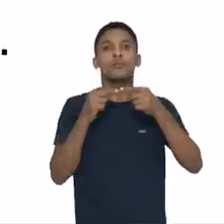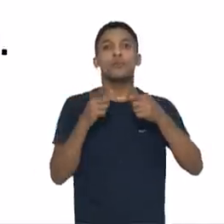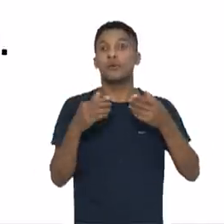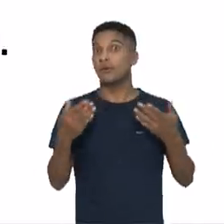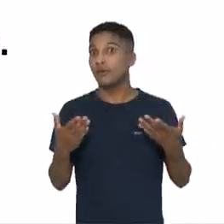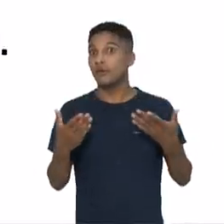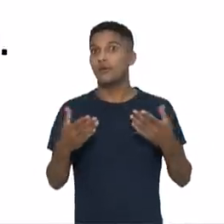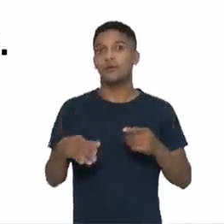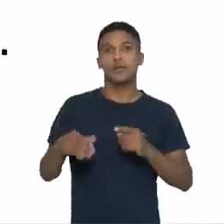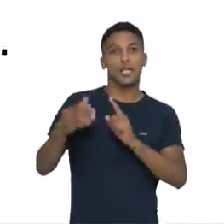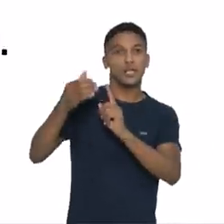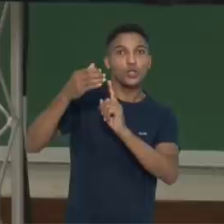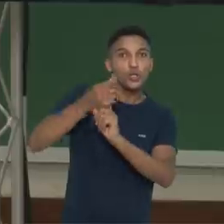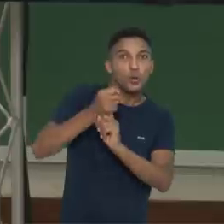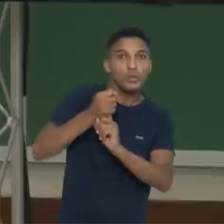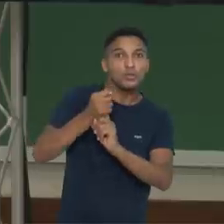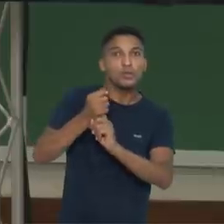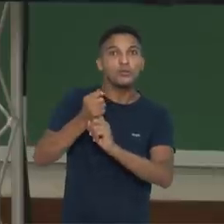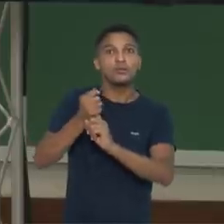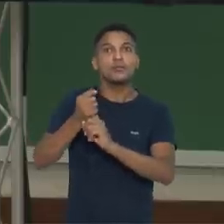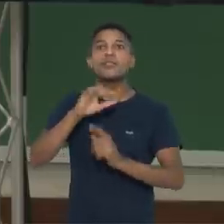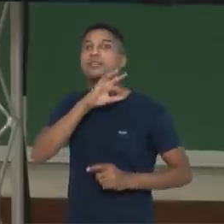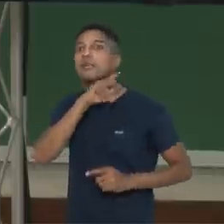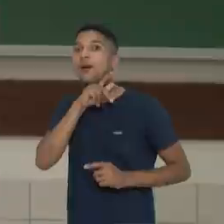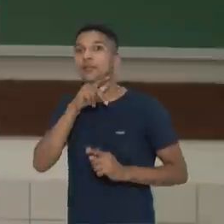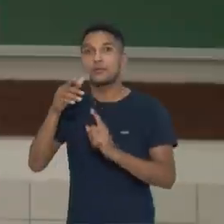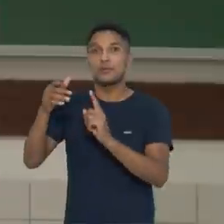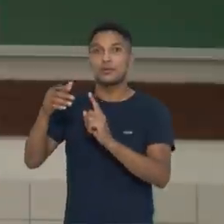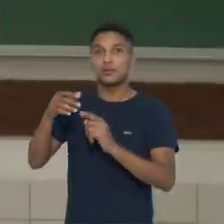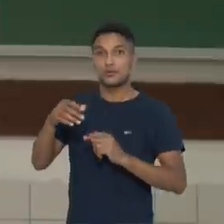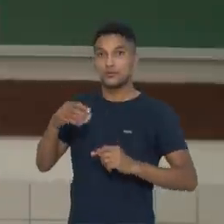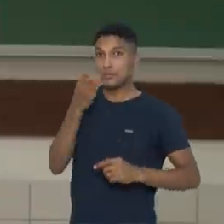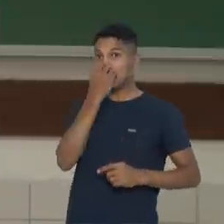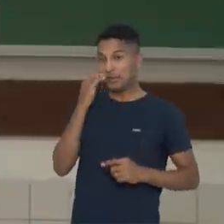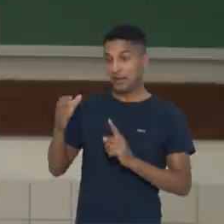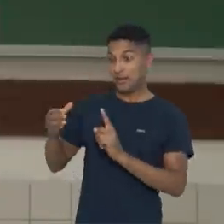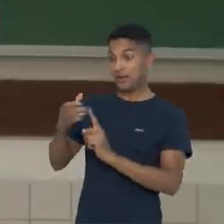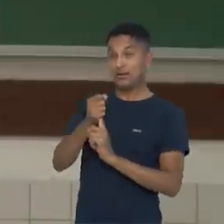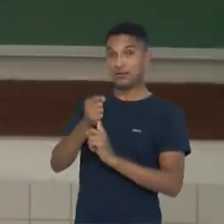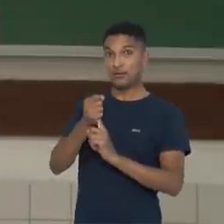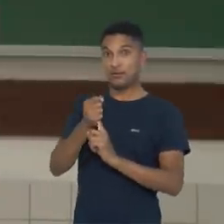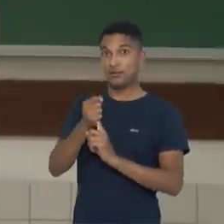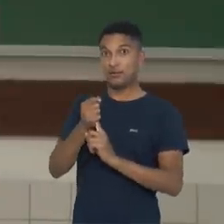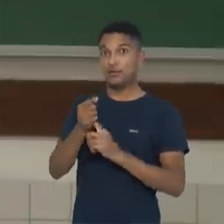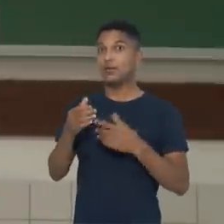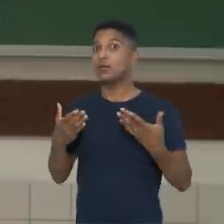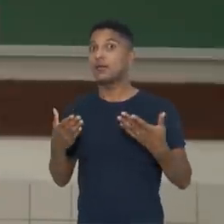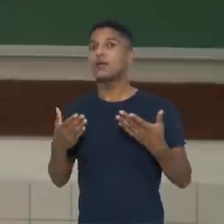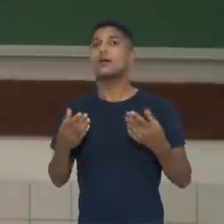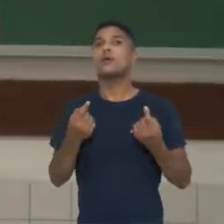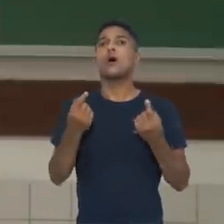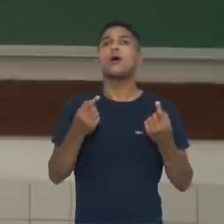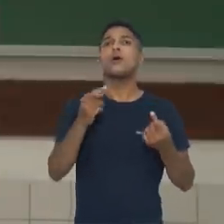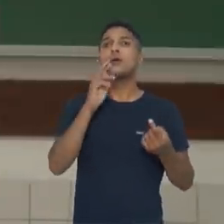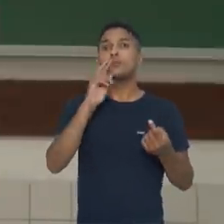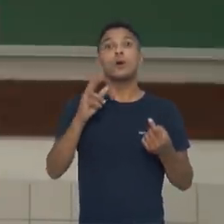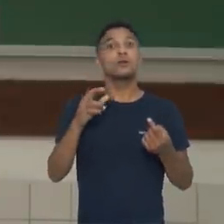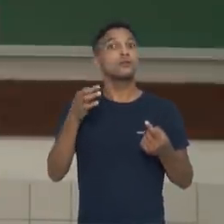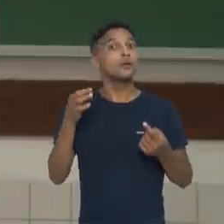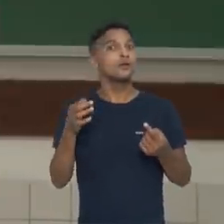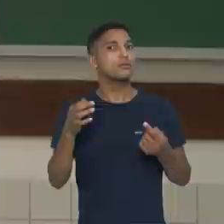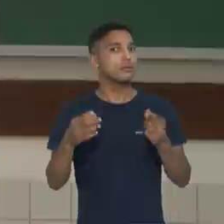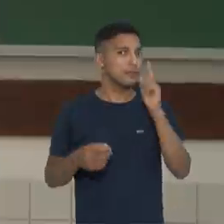ilusionistas, espetáculos com cavalos. Qual é a alternativa correta?